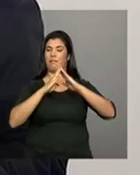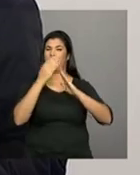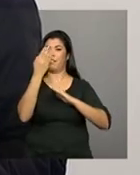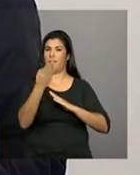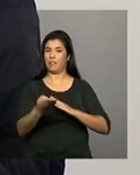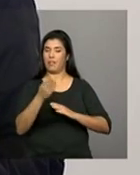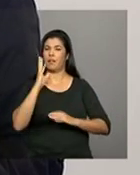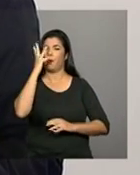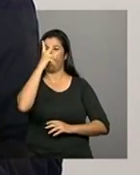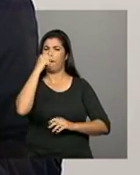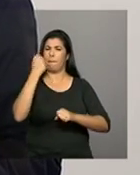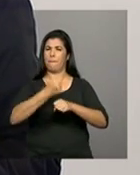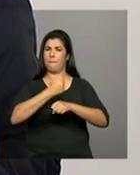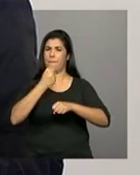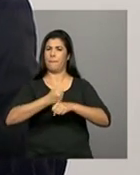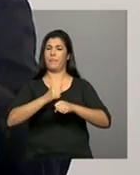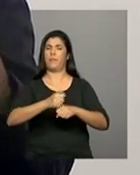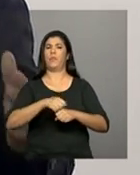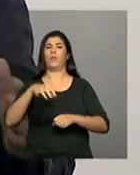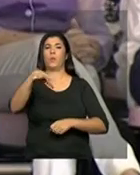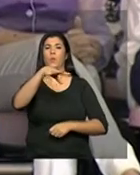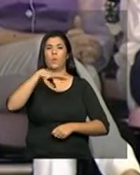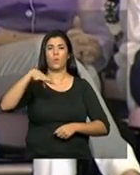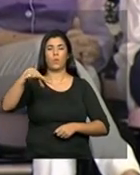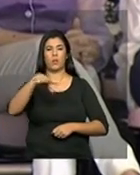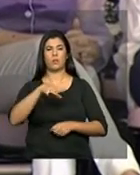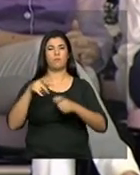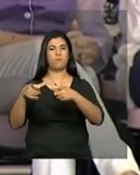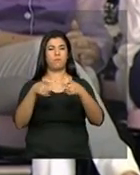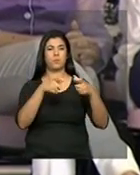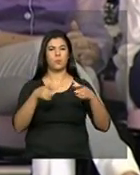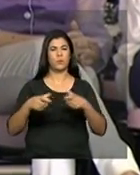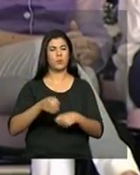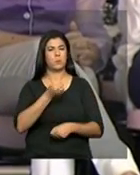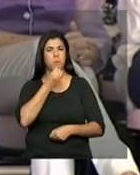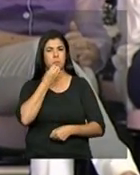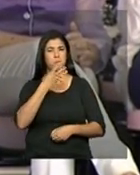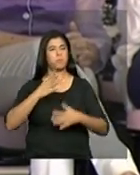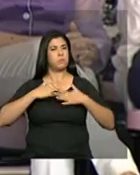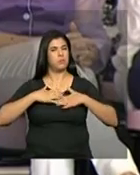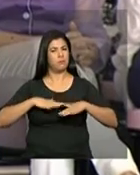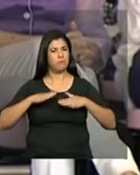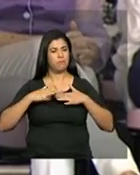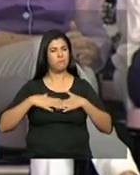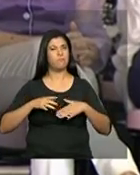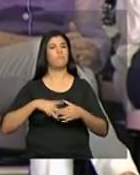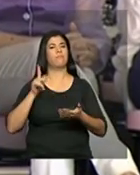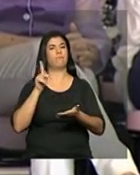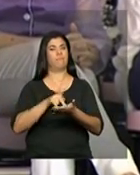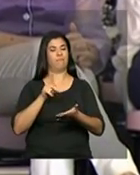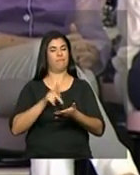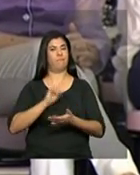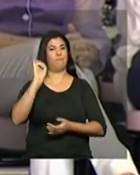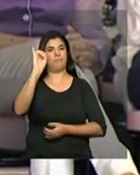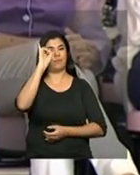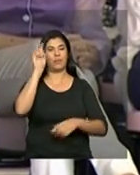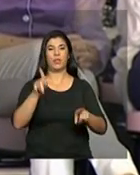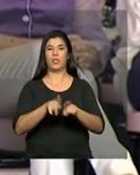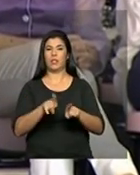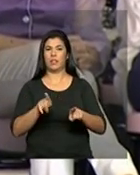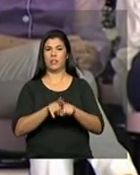uma obra bonita, de um espaço físico confortável, de um ambiente realmente muito importante,